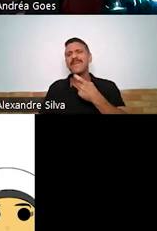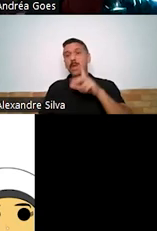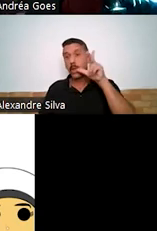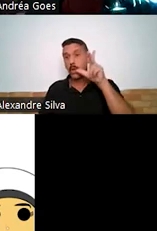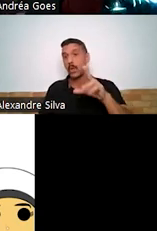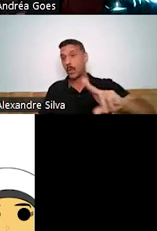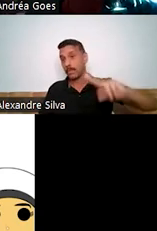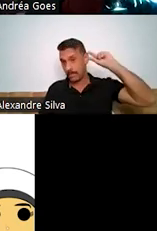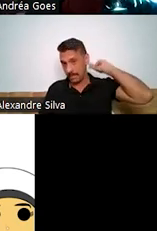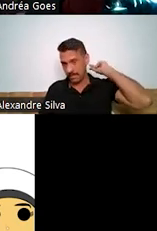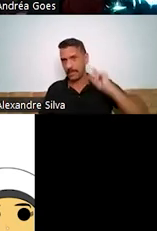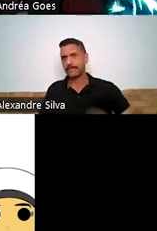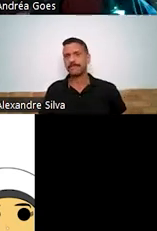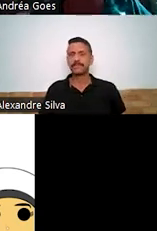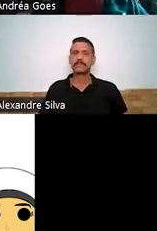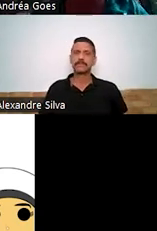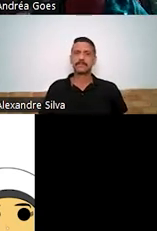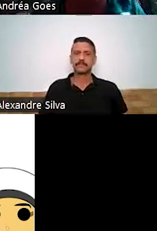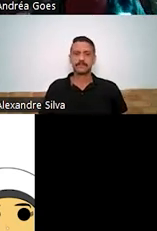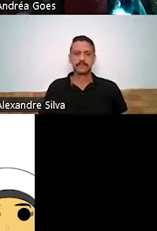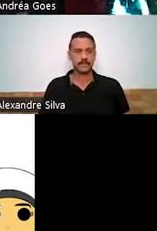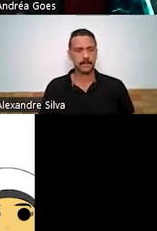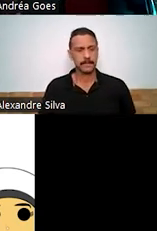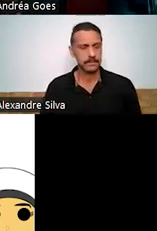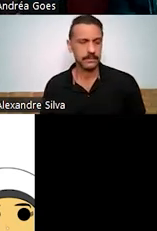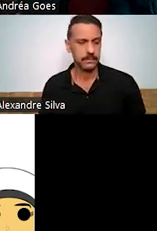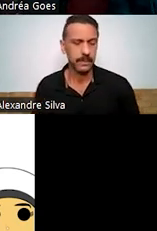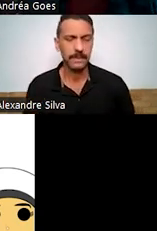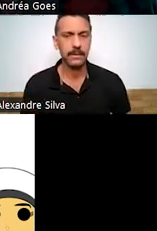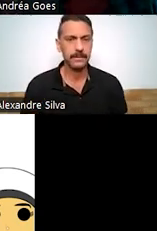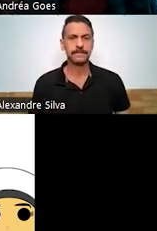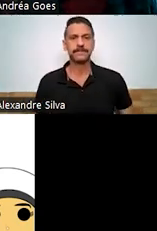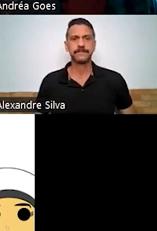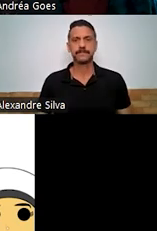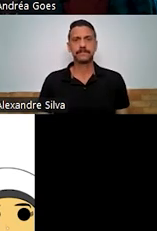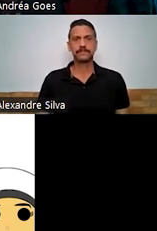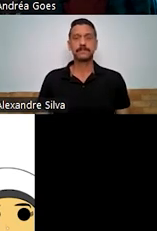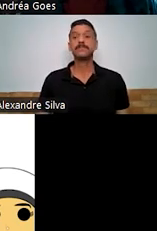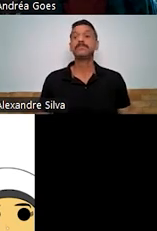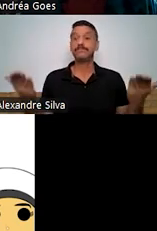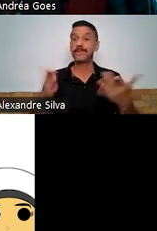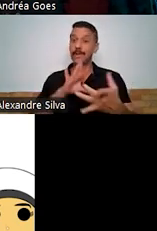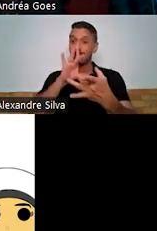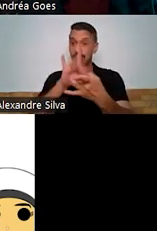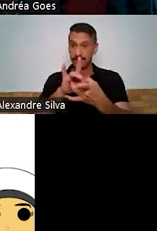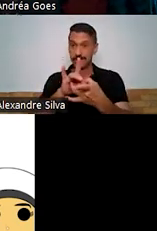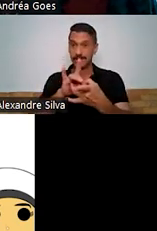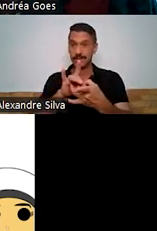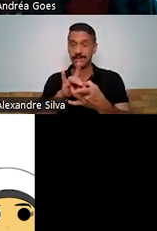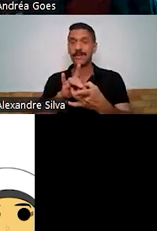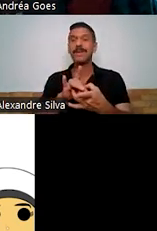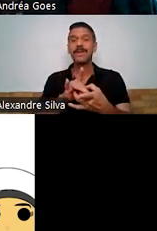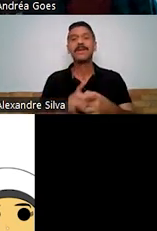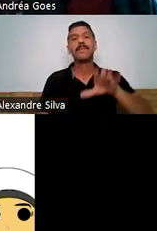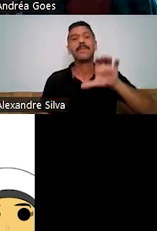aqui no, no Handmade. E a gente associa isso também a Carson,